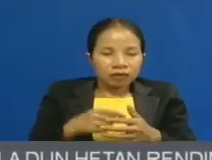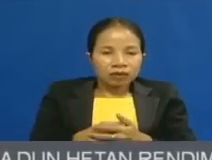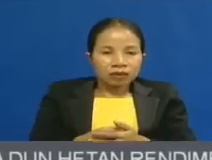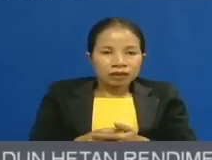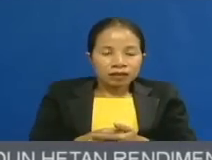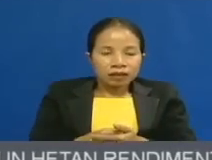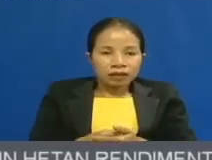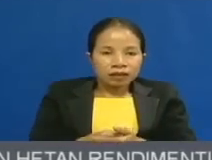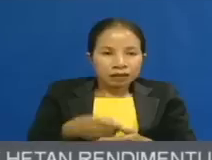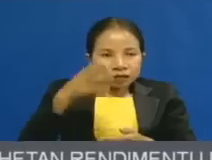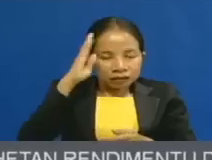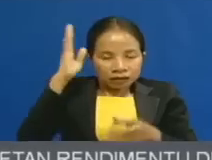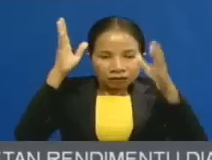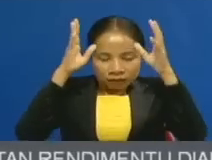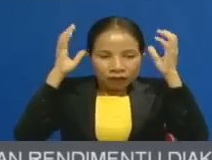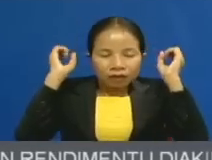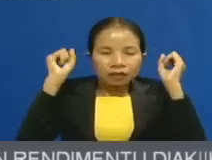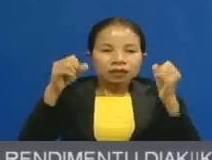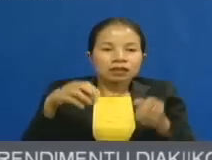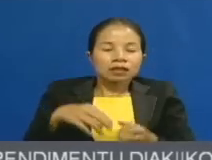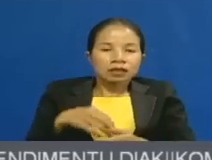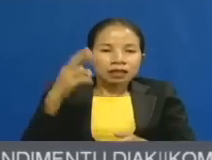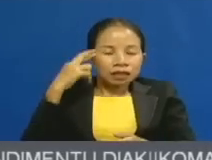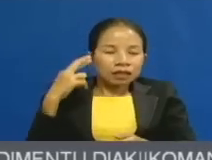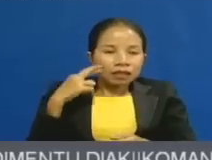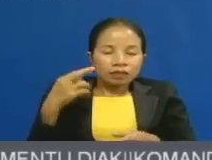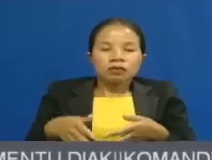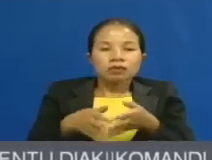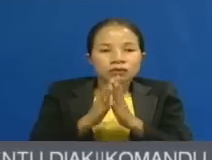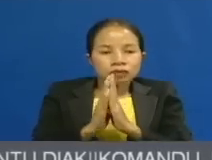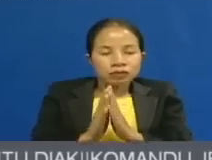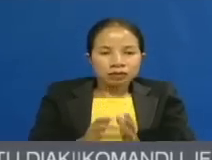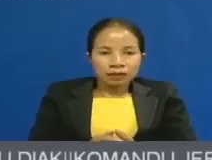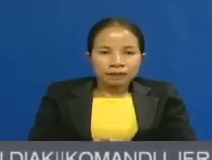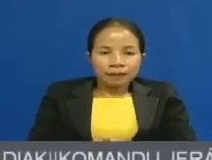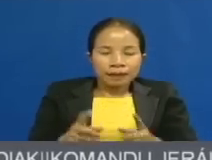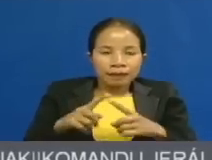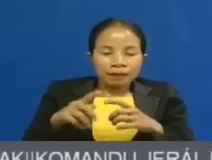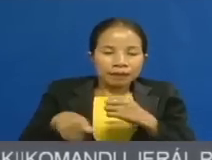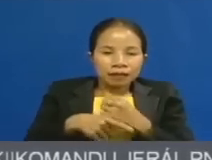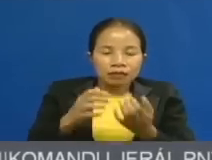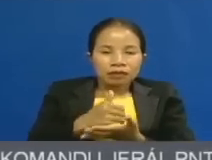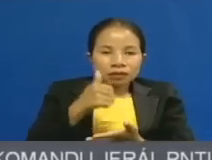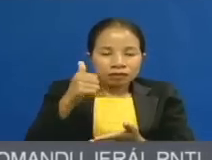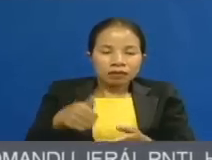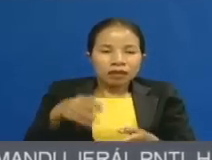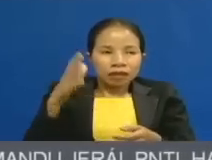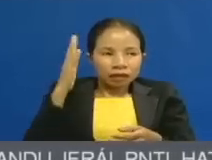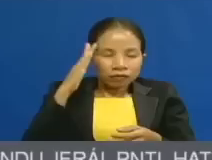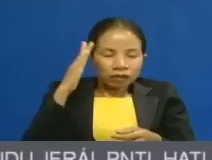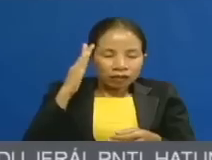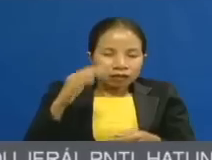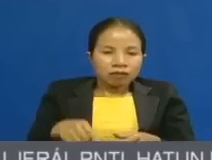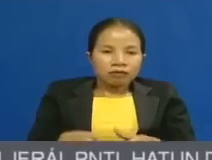nem sua excelência presidente da república Dr. José Ramos Horta exige ba partido mais votado atu considera